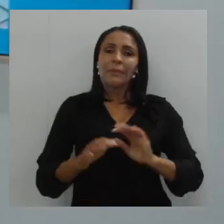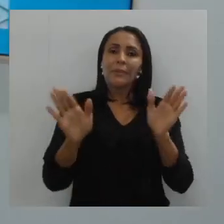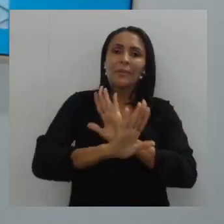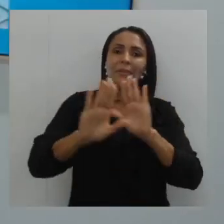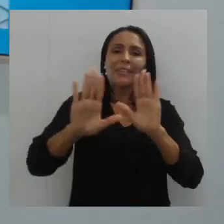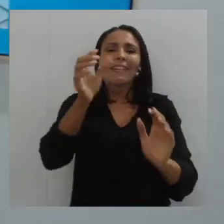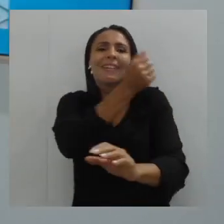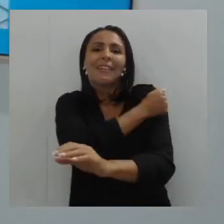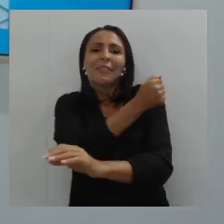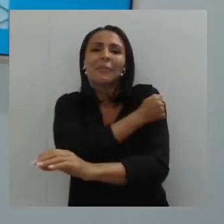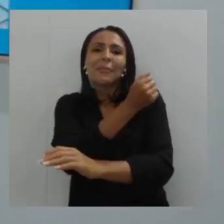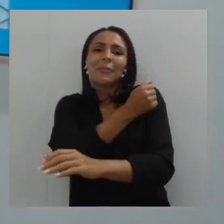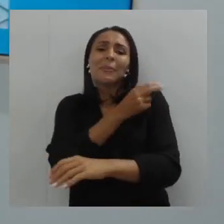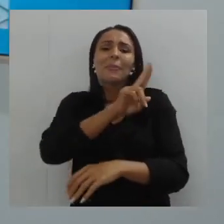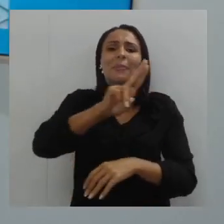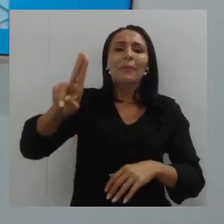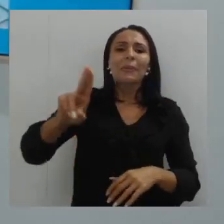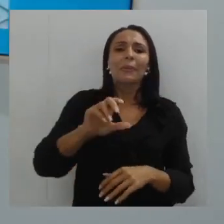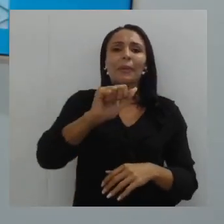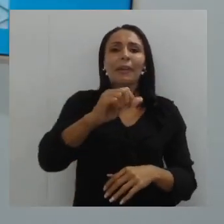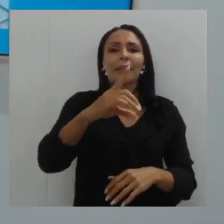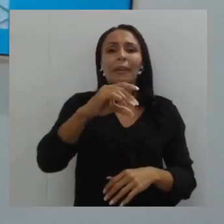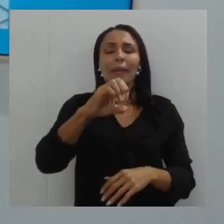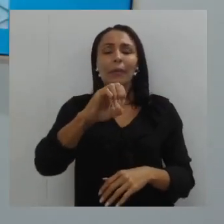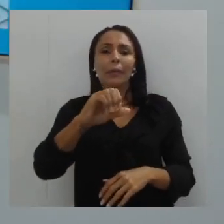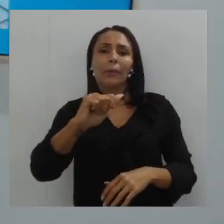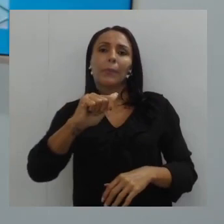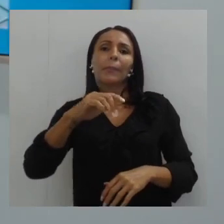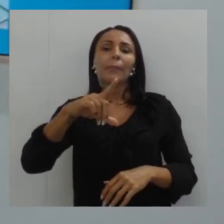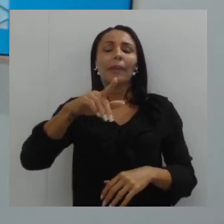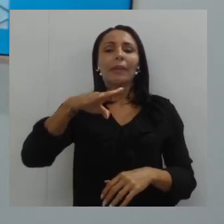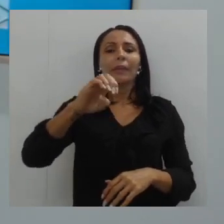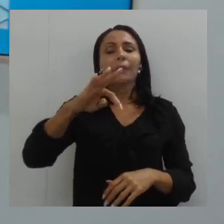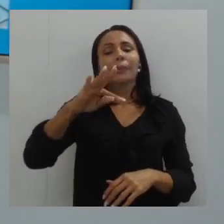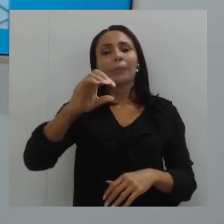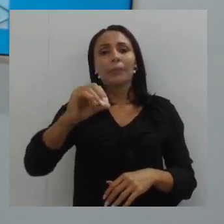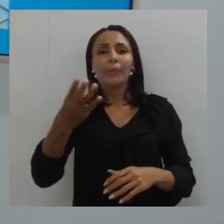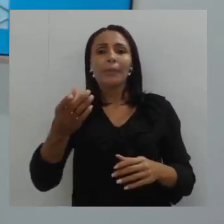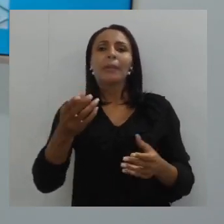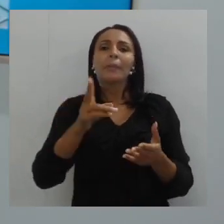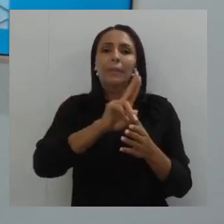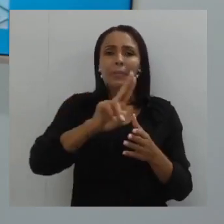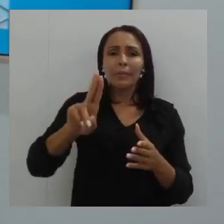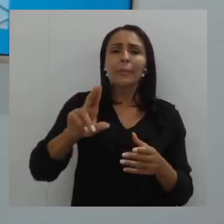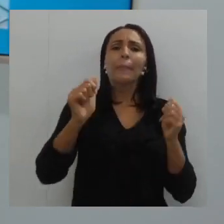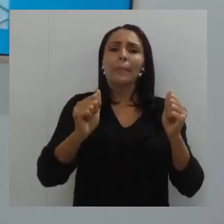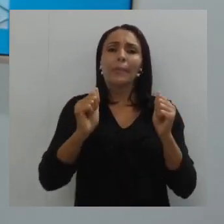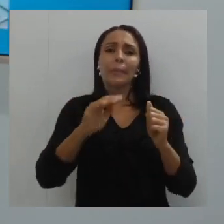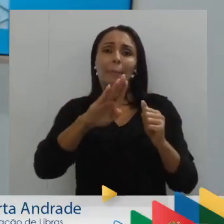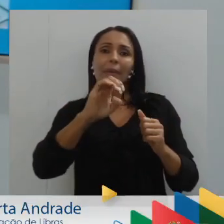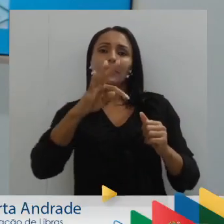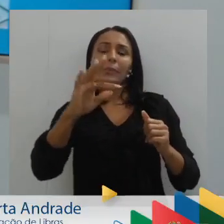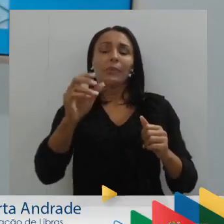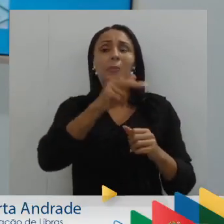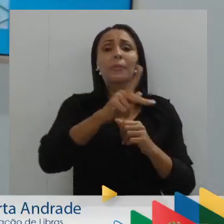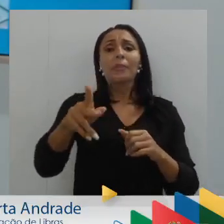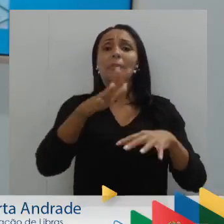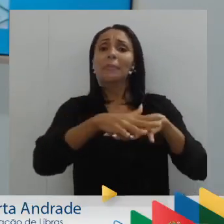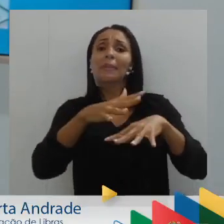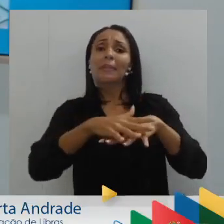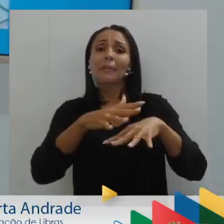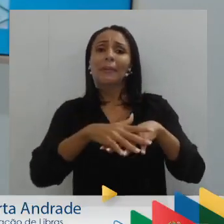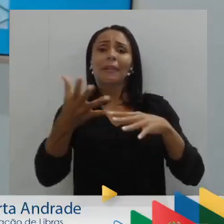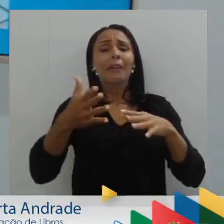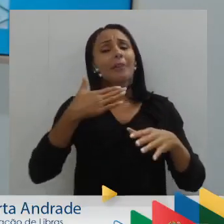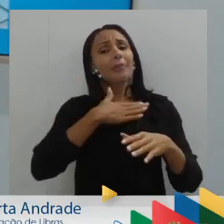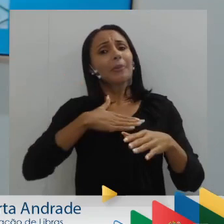Olá, estudantes. Meu nome é Adalberto Teles, pode me chamar de Beto. Eu sou professor de matemática e